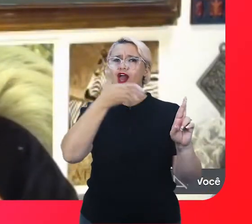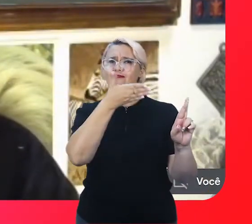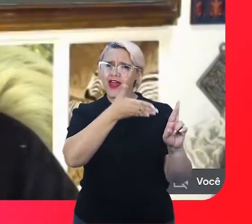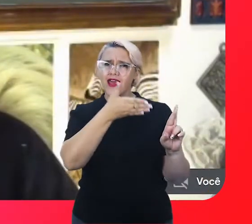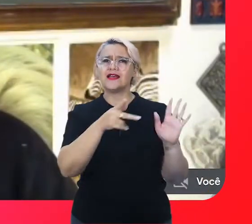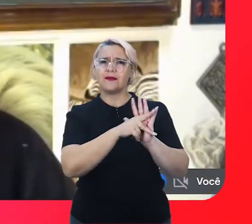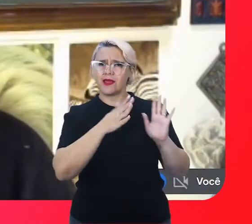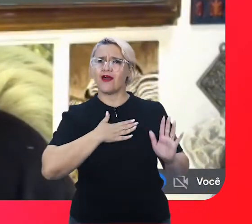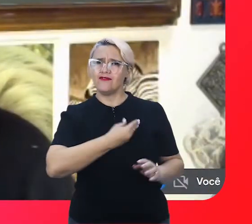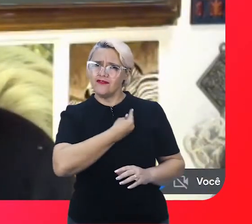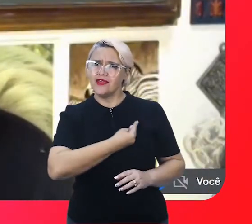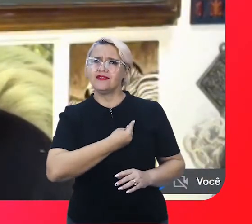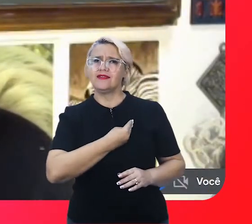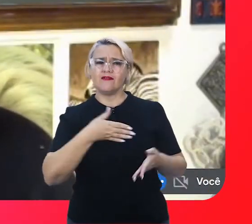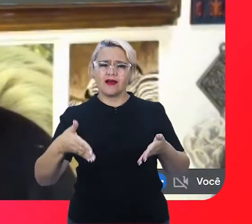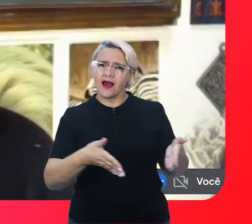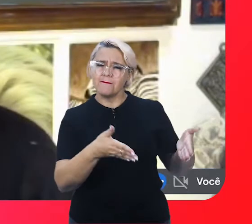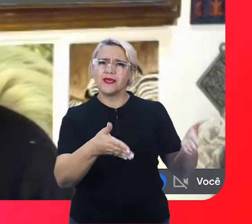você está